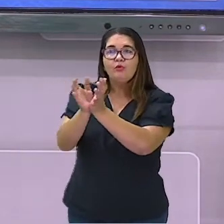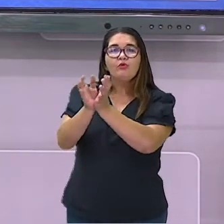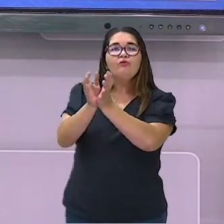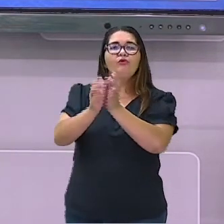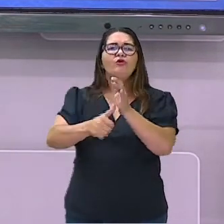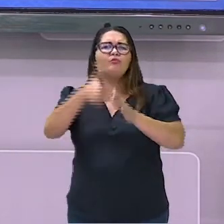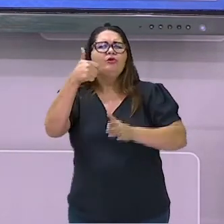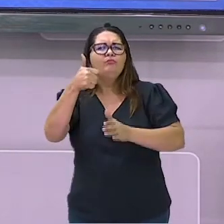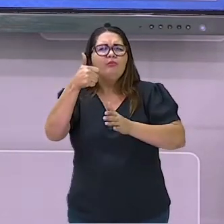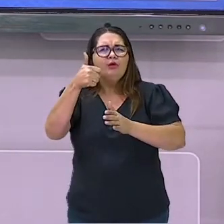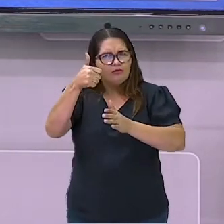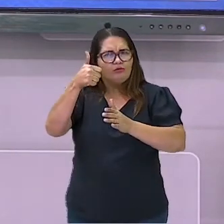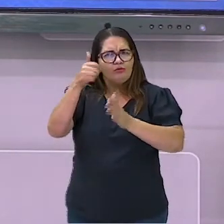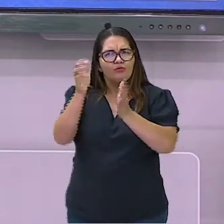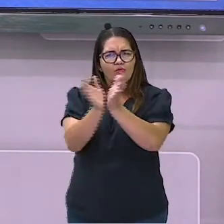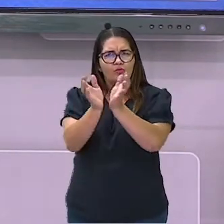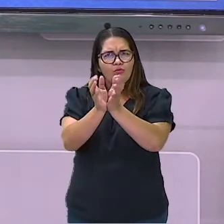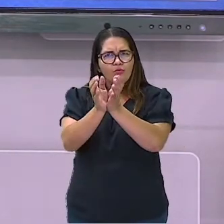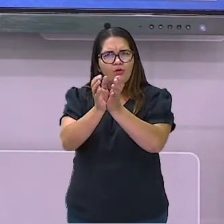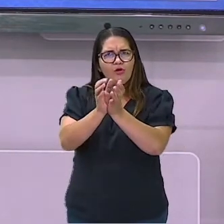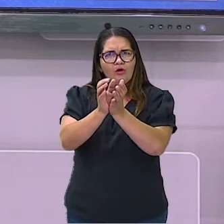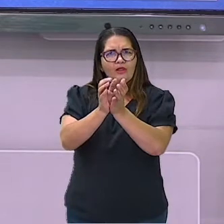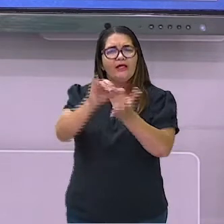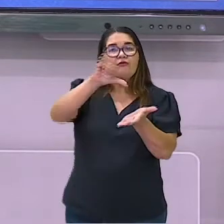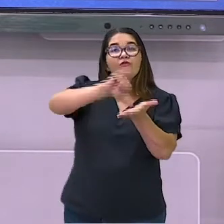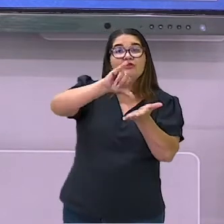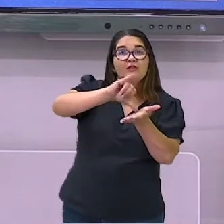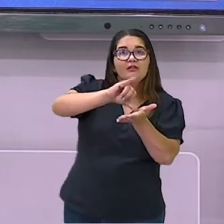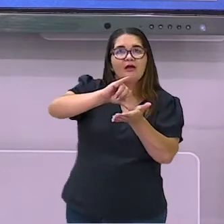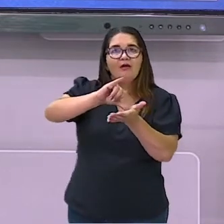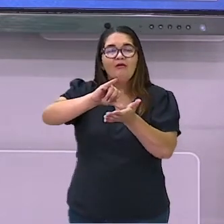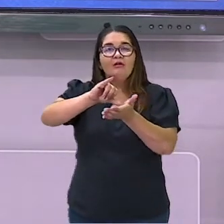de instalação do primeiro engenho.